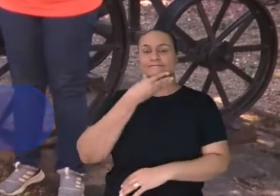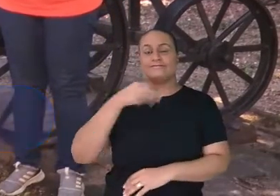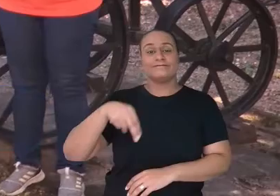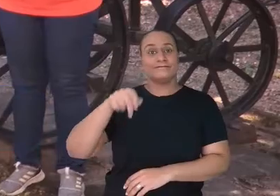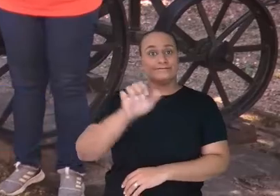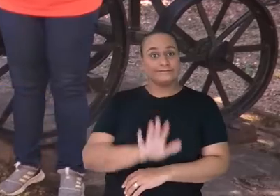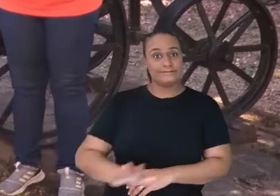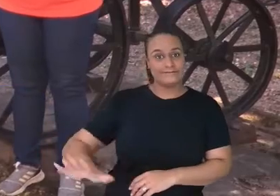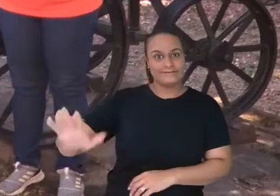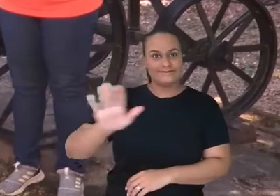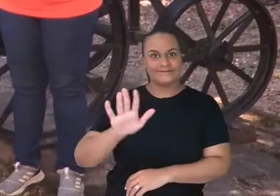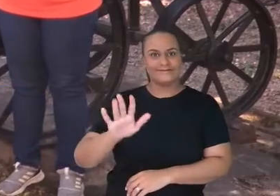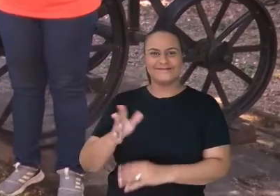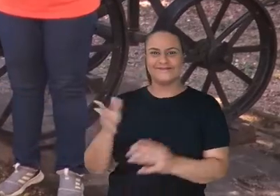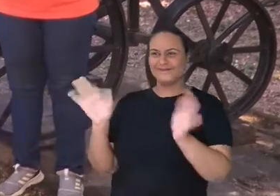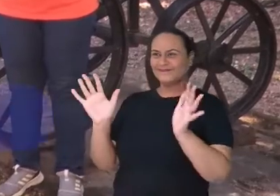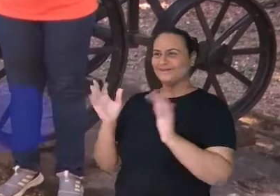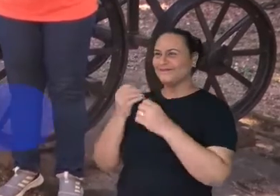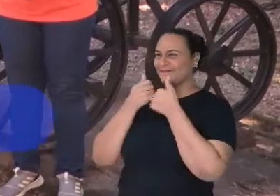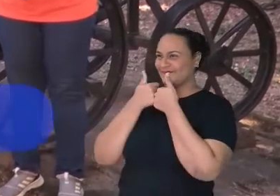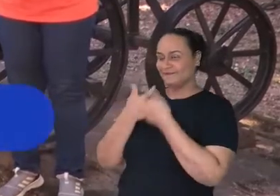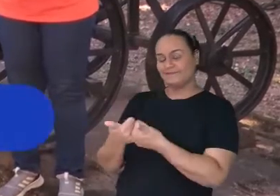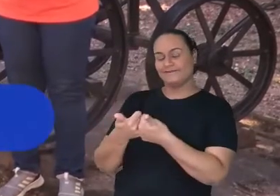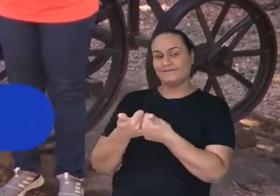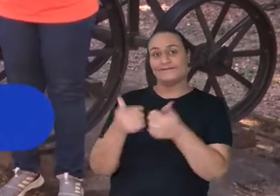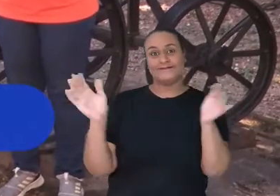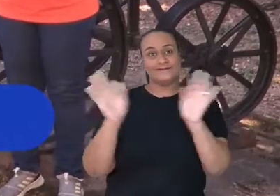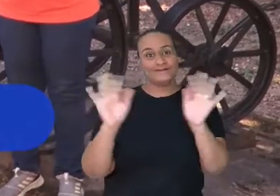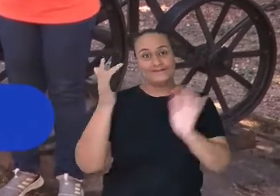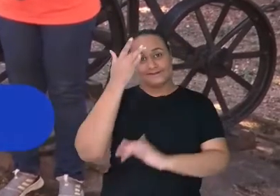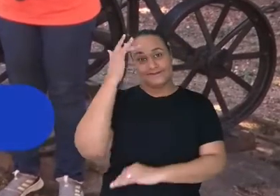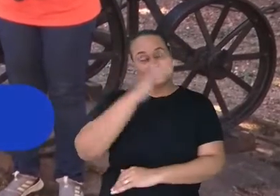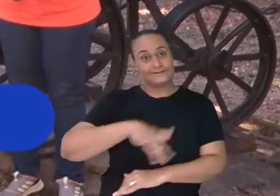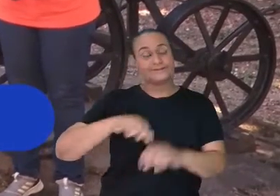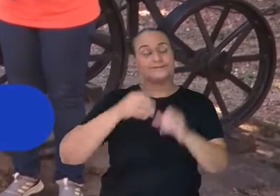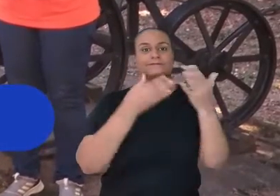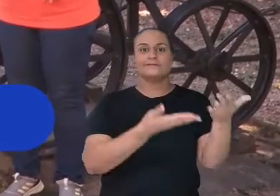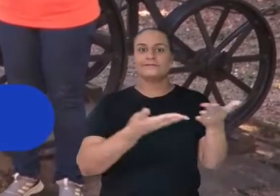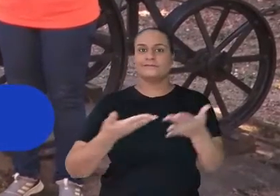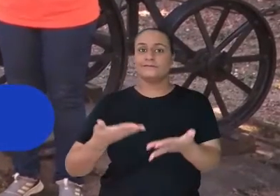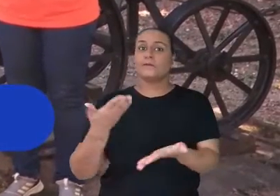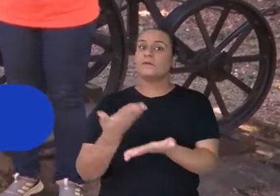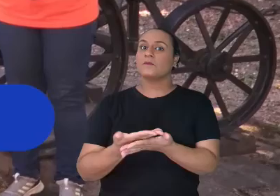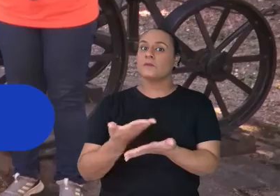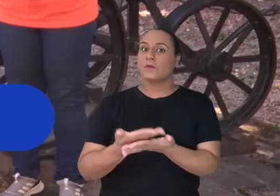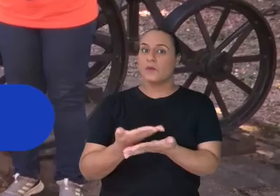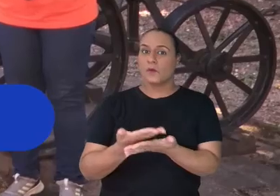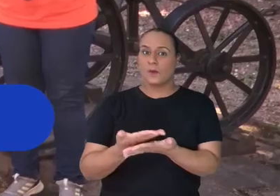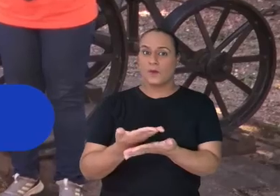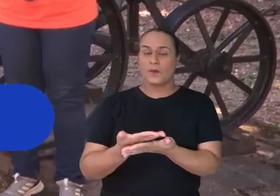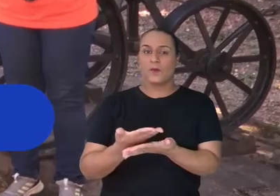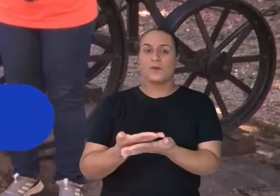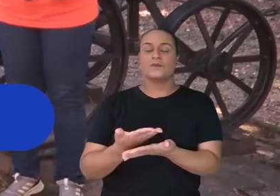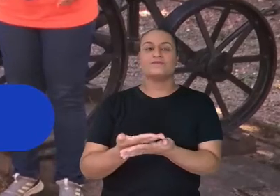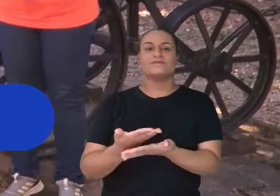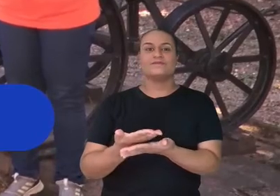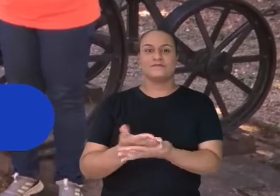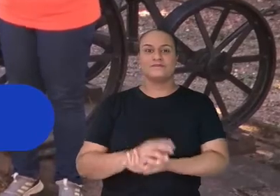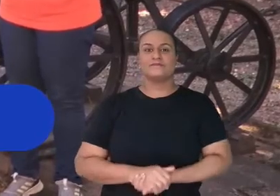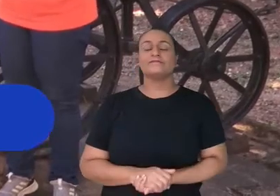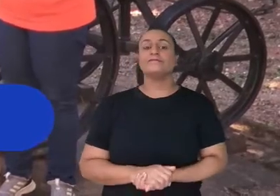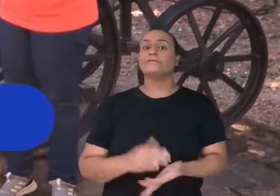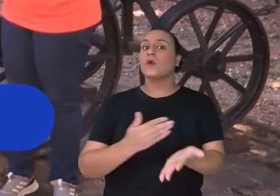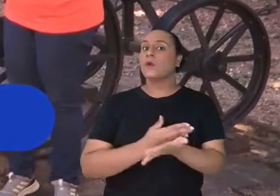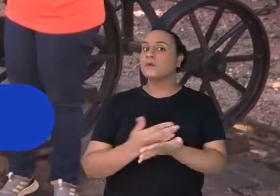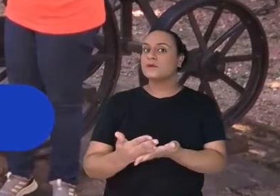Oi, Gine! Vilma, tudo bom? Oi, pessoal, sejam bem-vindos a essa aula que a gente tá fazendo com todo amor e carinho para vocês, né? A gente